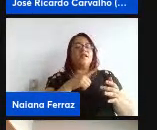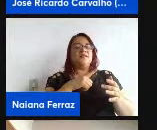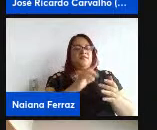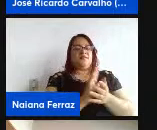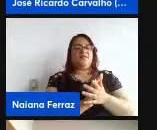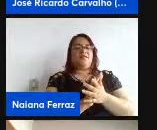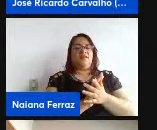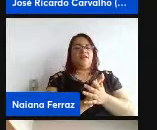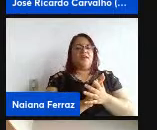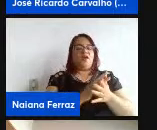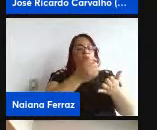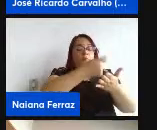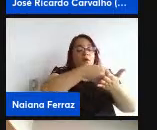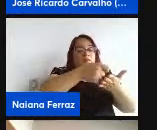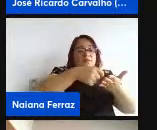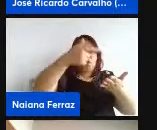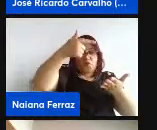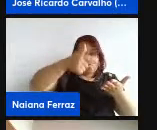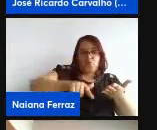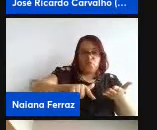uma reescrita